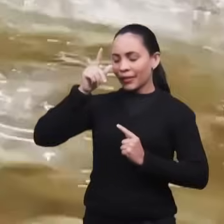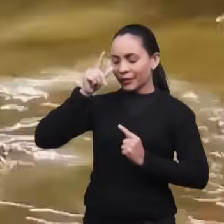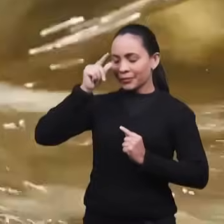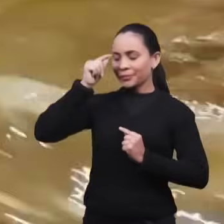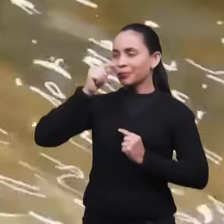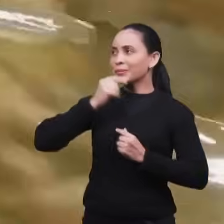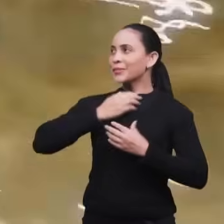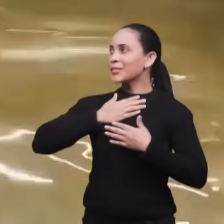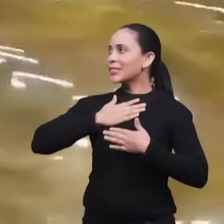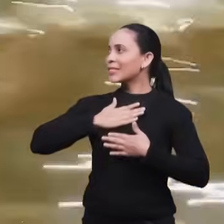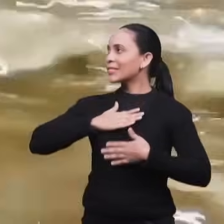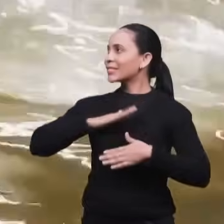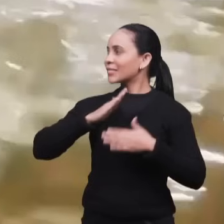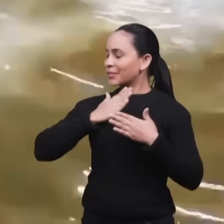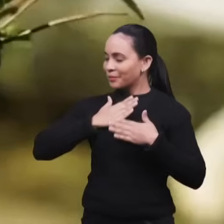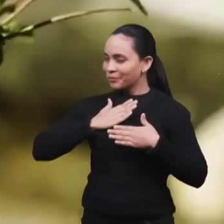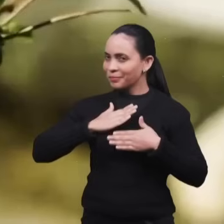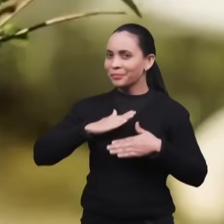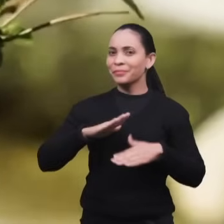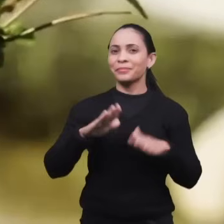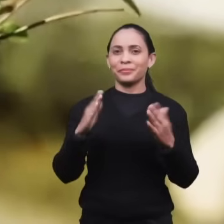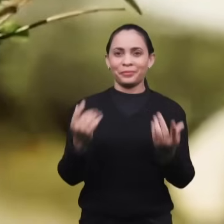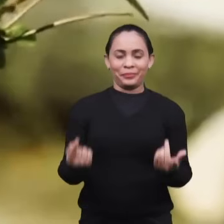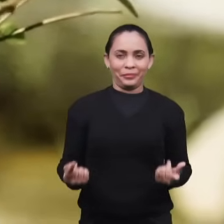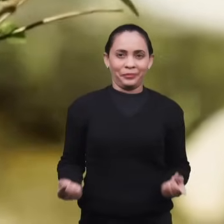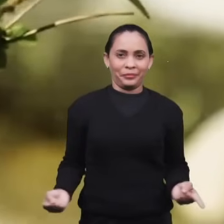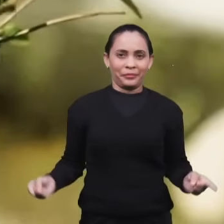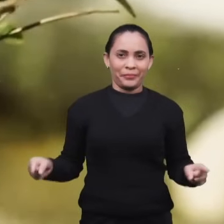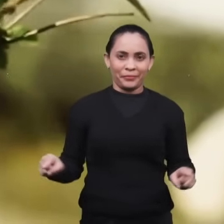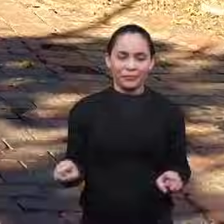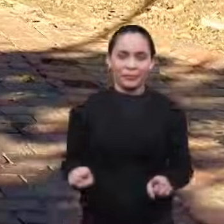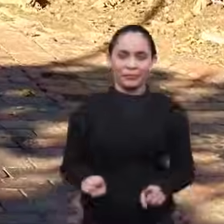repousar em ti, Senhor.